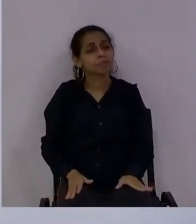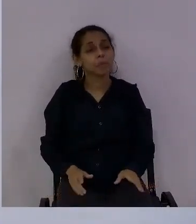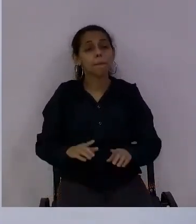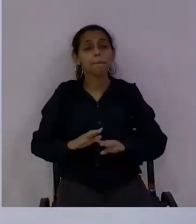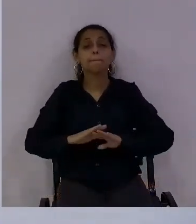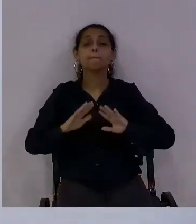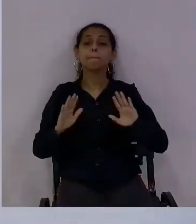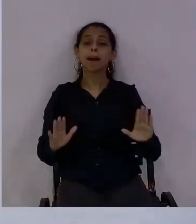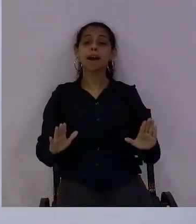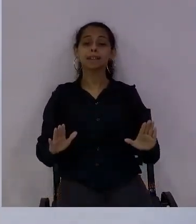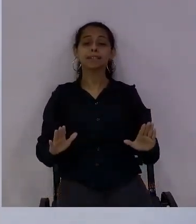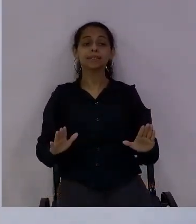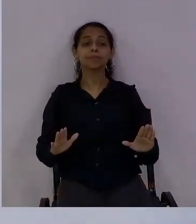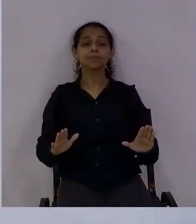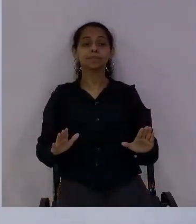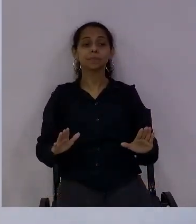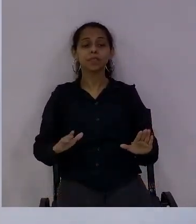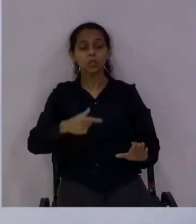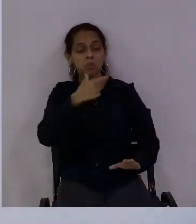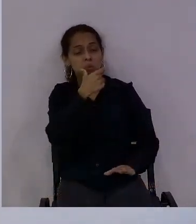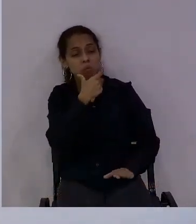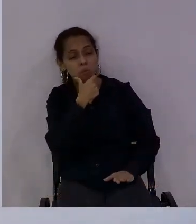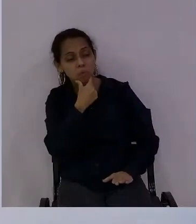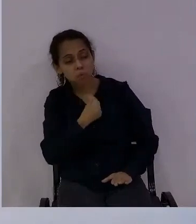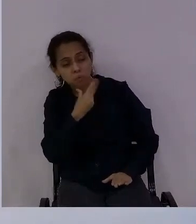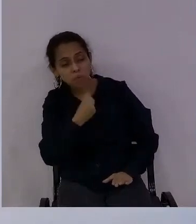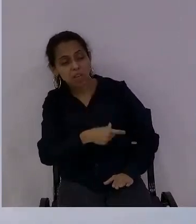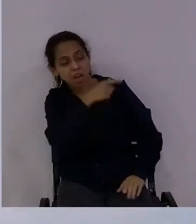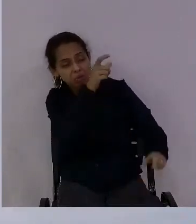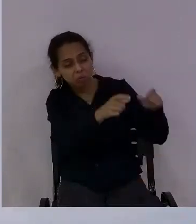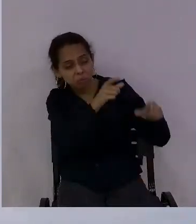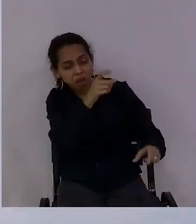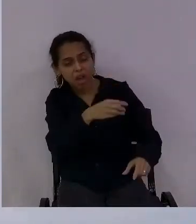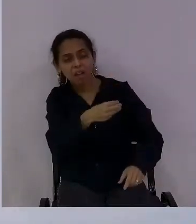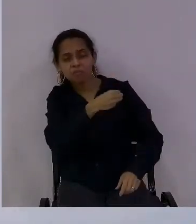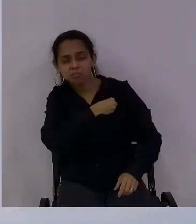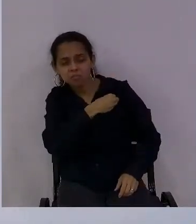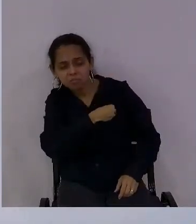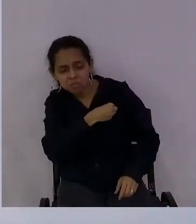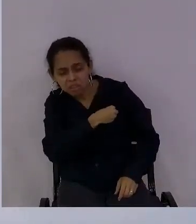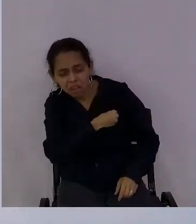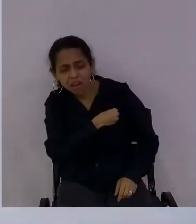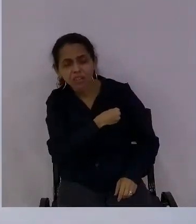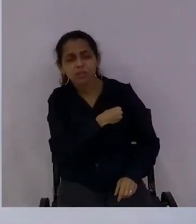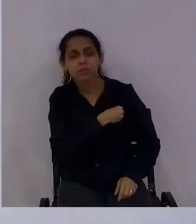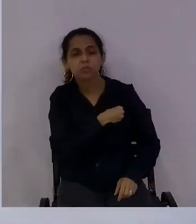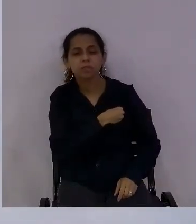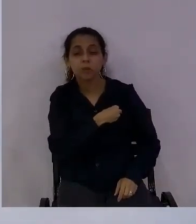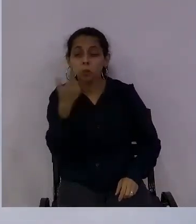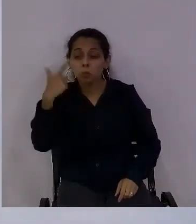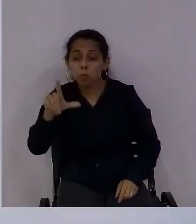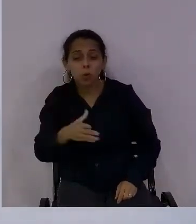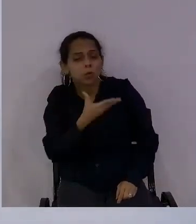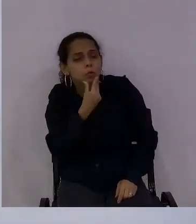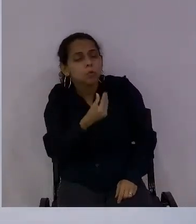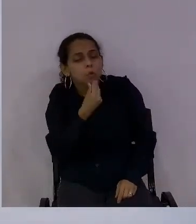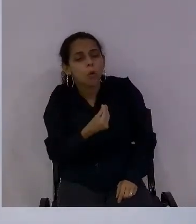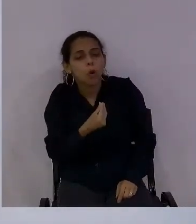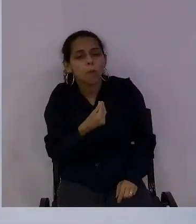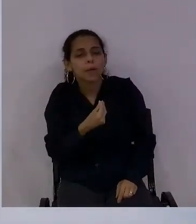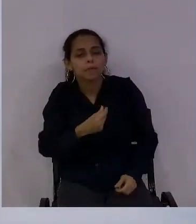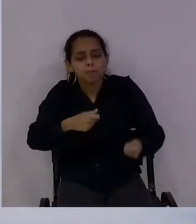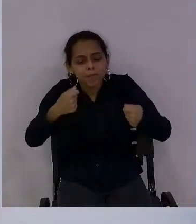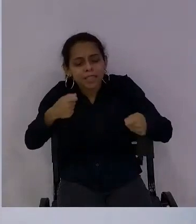Mas se foi o homem então que pecou, se foi Adão o representante da humanidade que pecou, um outro homem precisaria